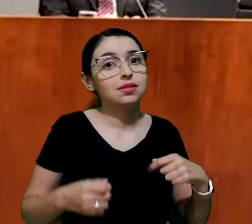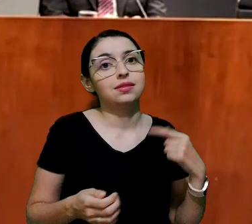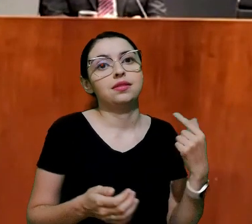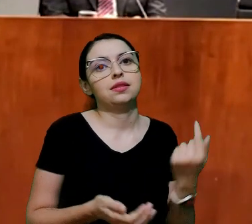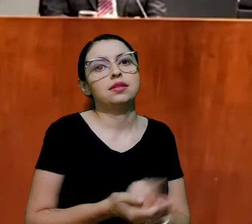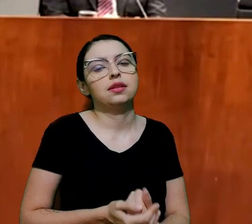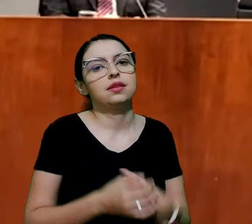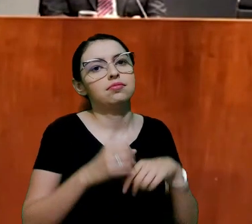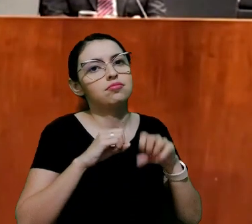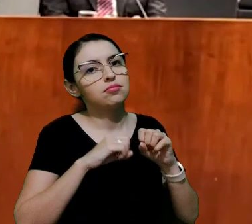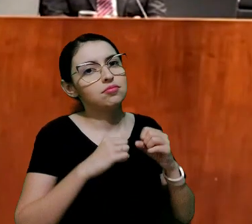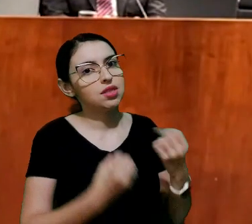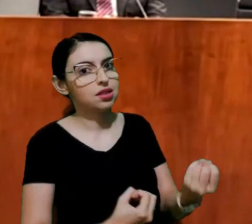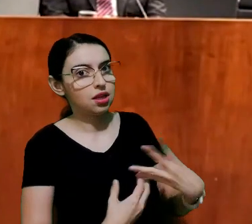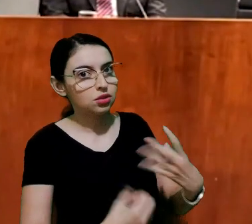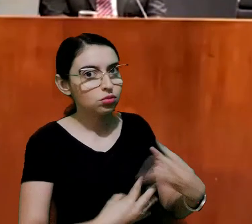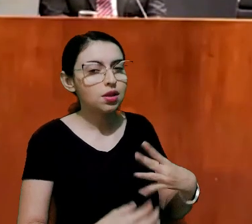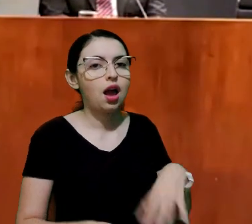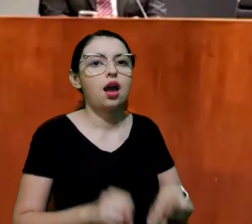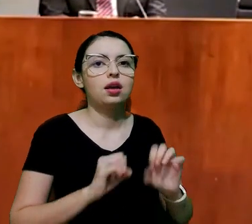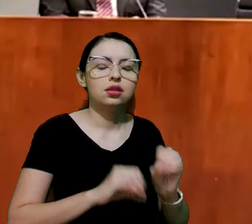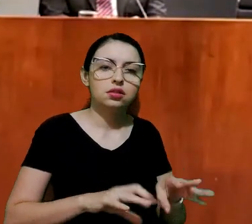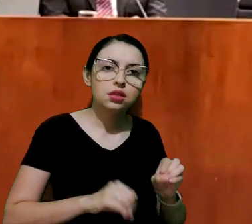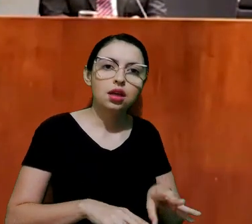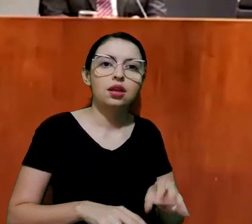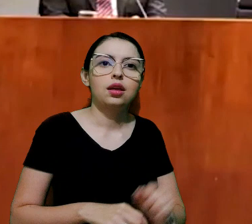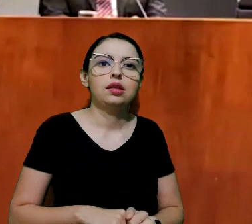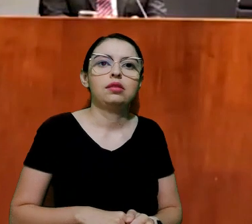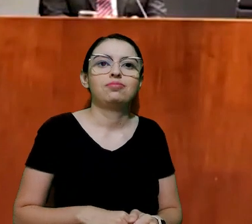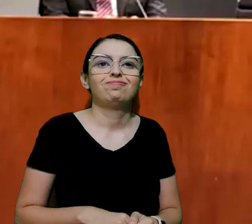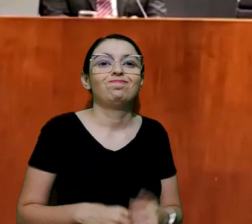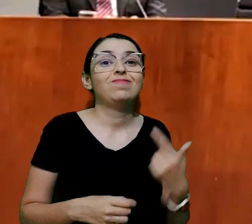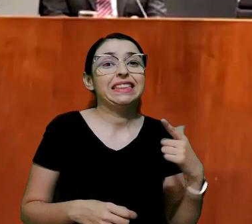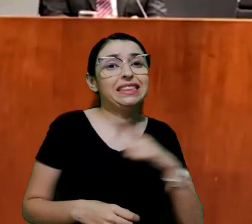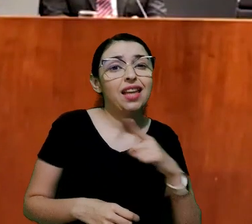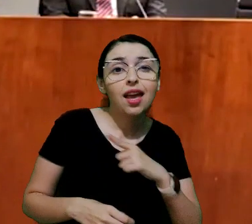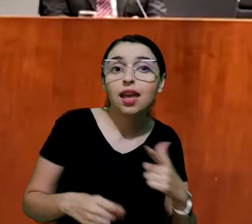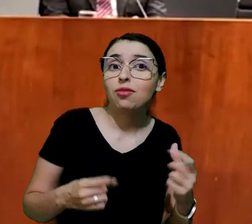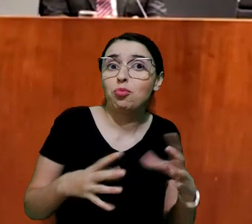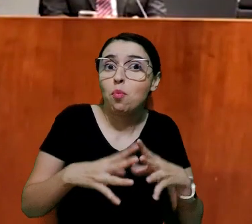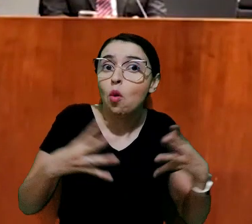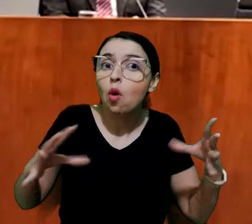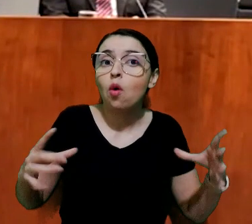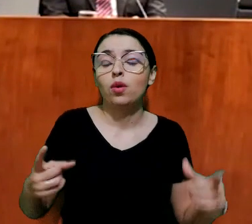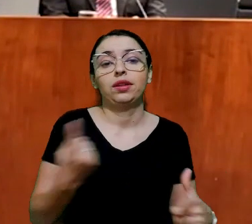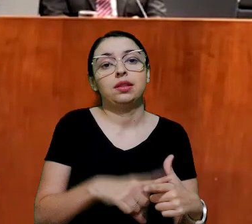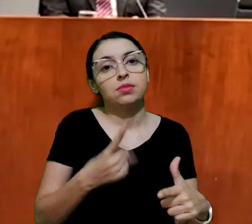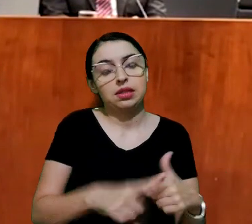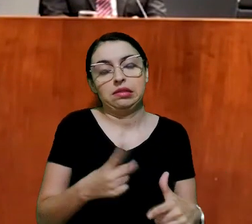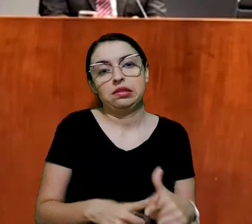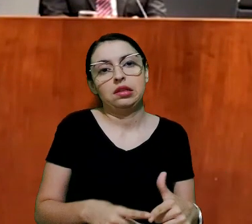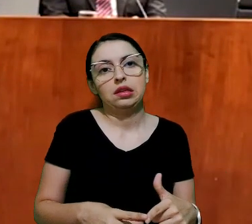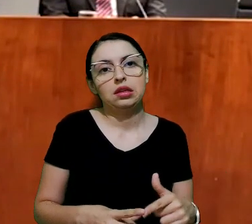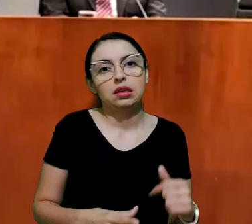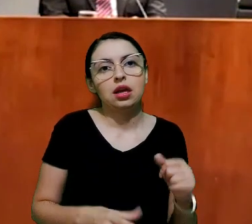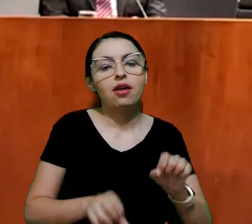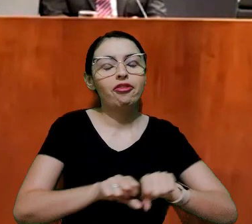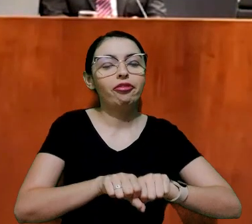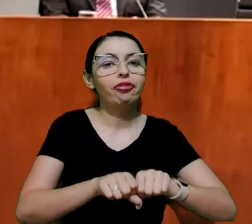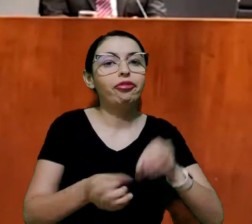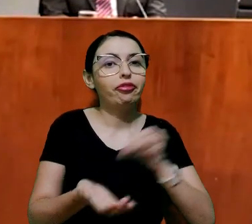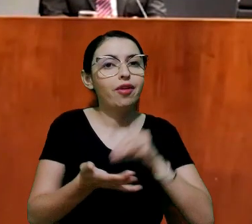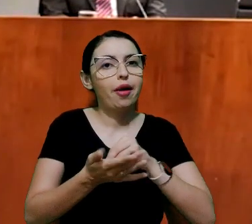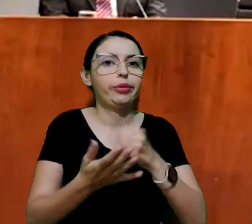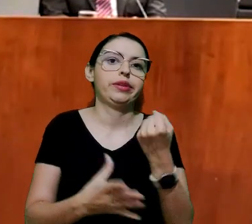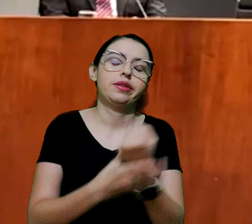porque nós vamos ter, já temos tido, mas vamos ter muitos mais problemas por causa da insegurança na